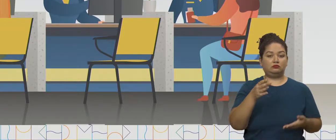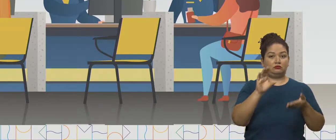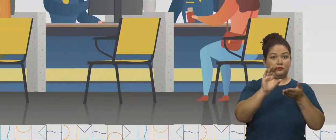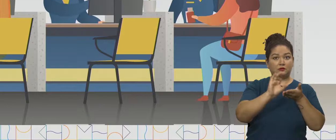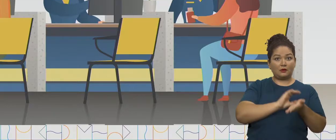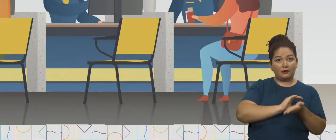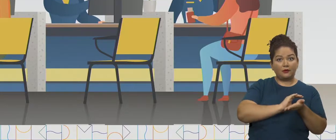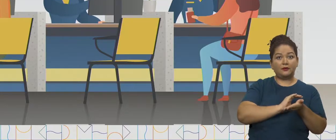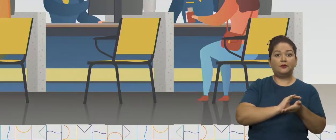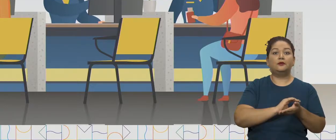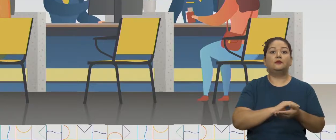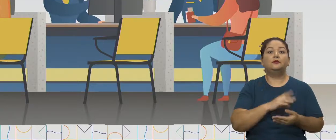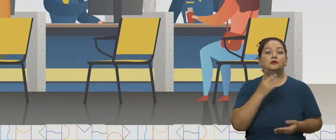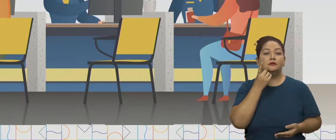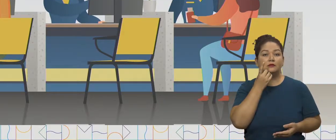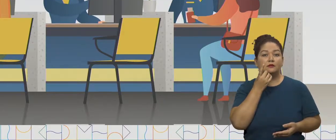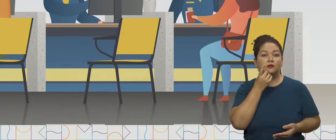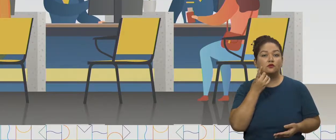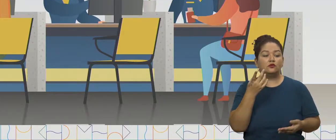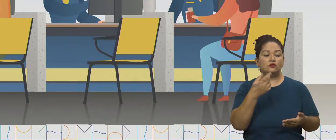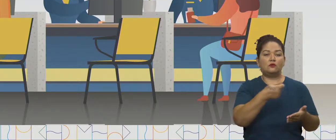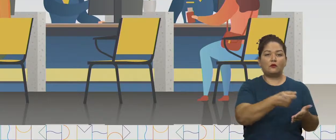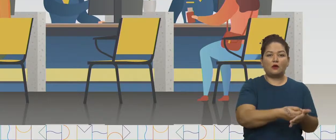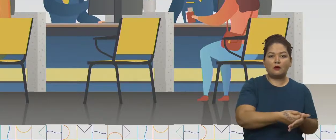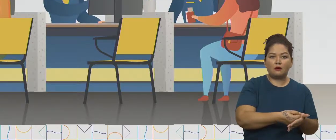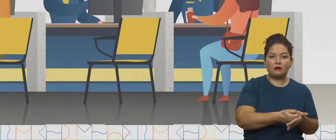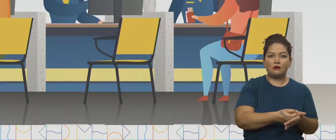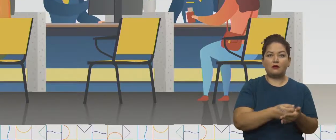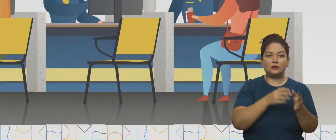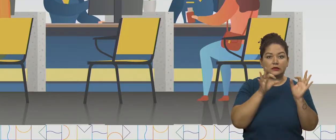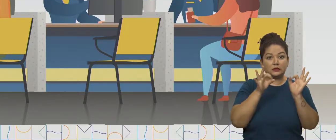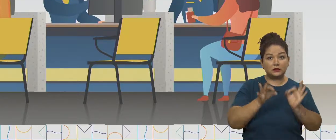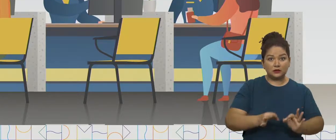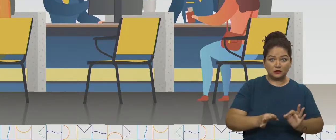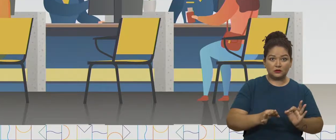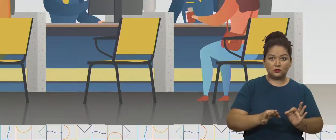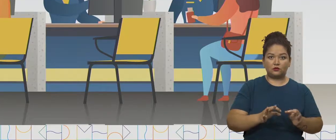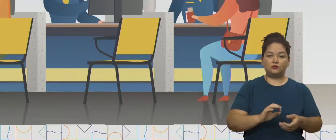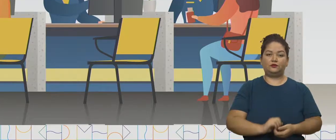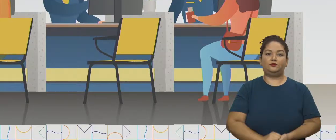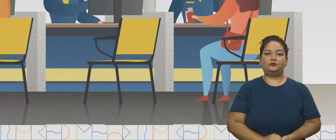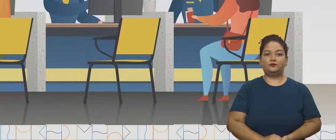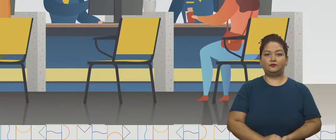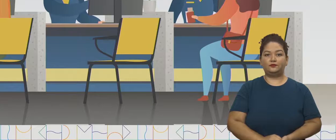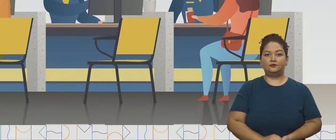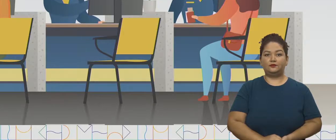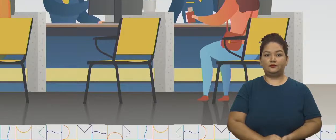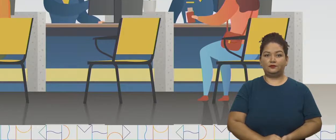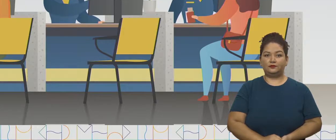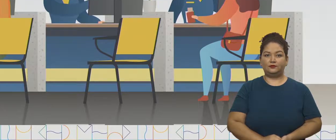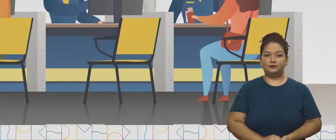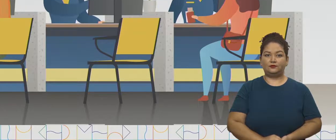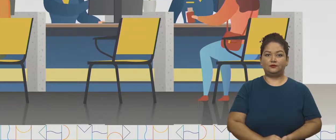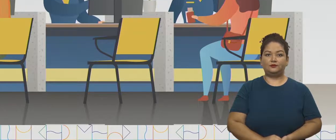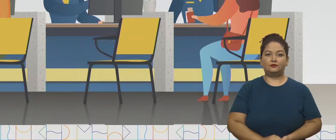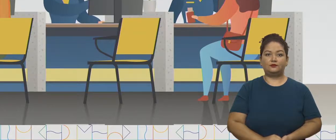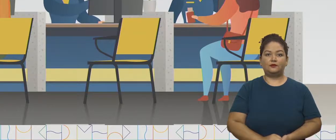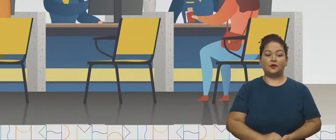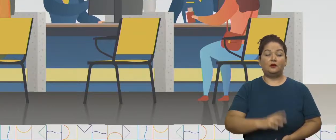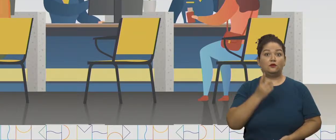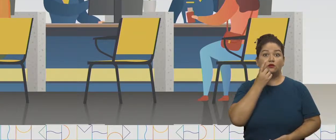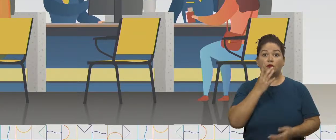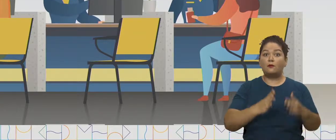alguém ou alguém tem com você, que possui uma data pré-determinada, ou seja, um